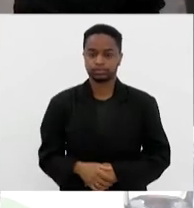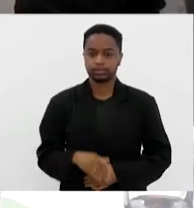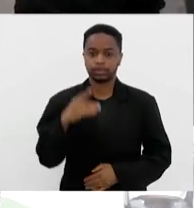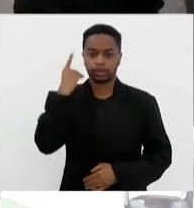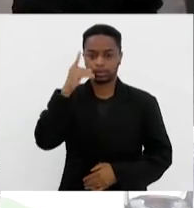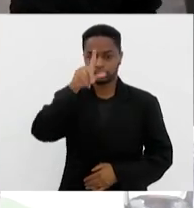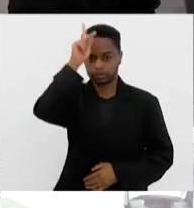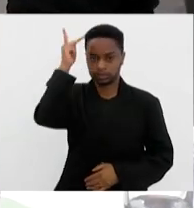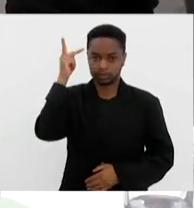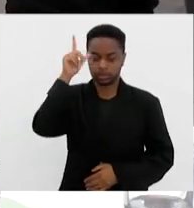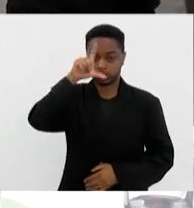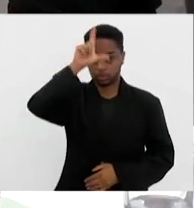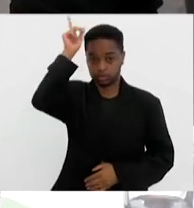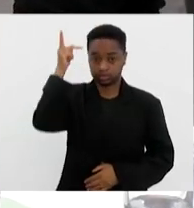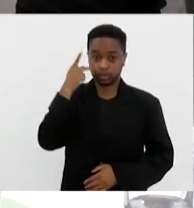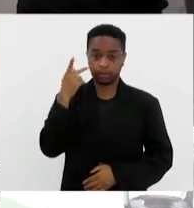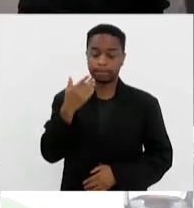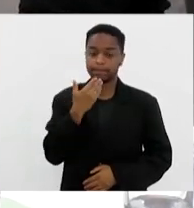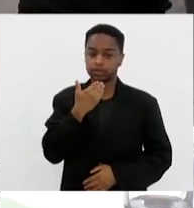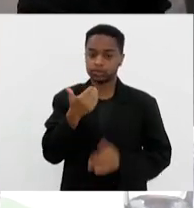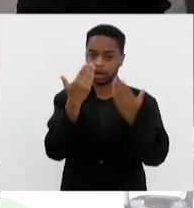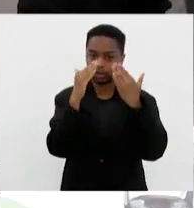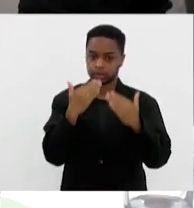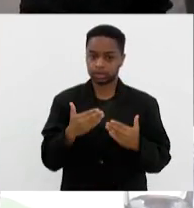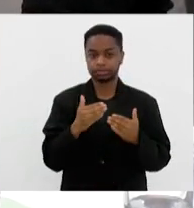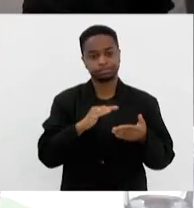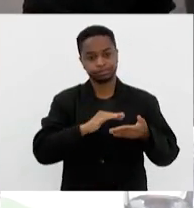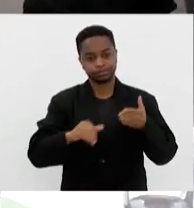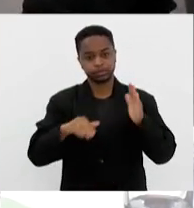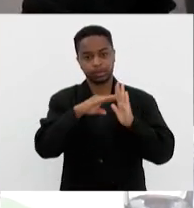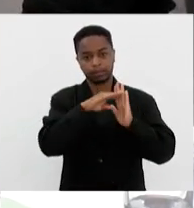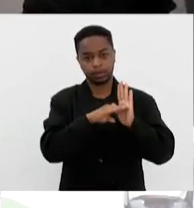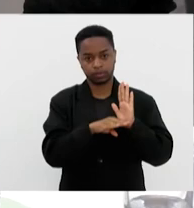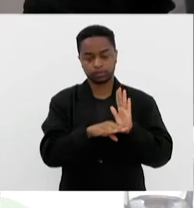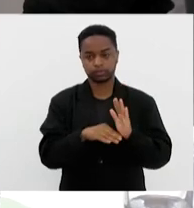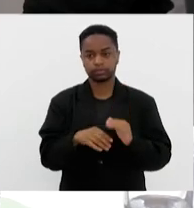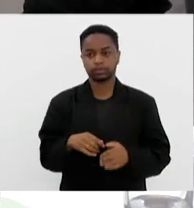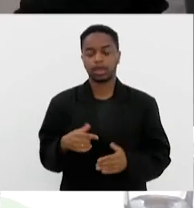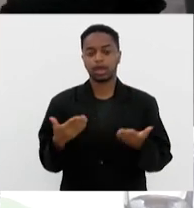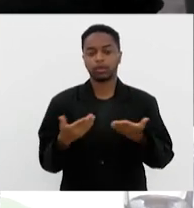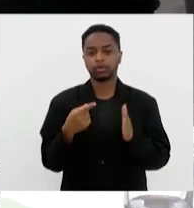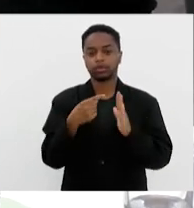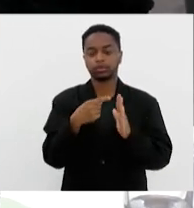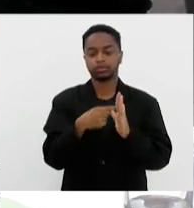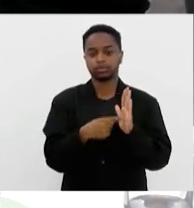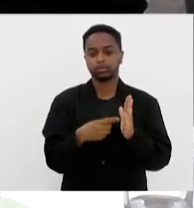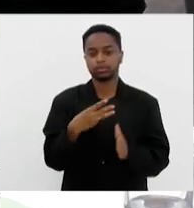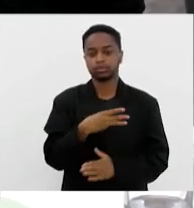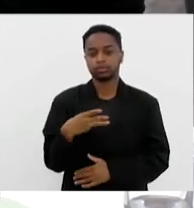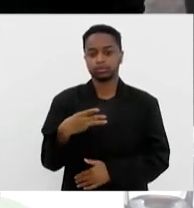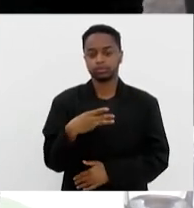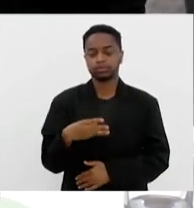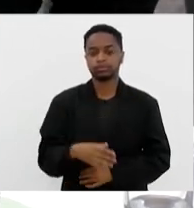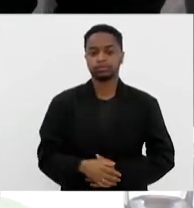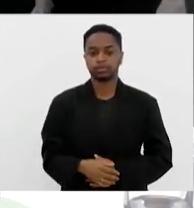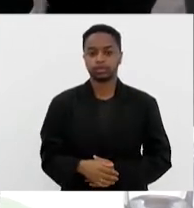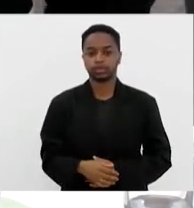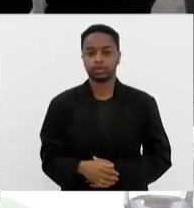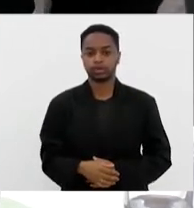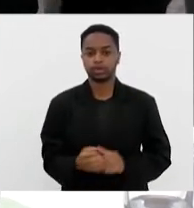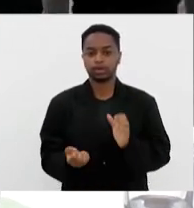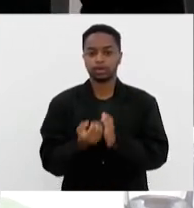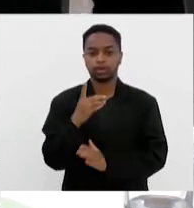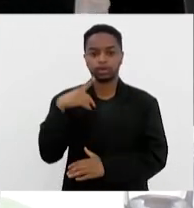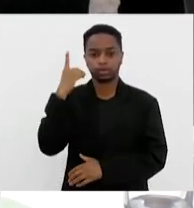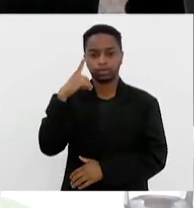pediu vista, o projeto está retirado com vista para o deputado Luiz Paulo, 33 da pauta, é o PL 709 de 23, de autoria do deputado